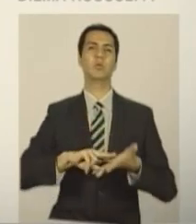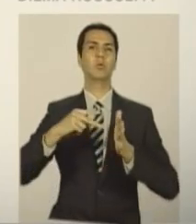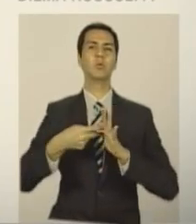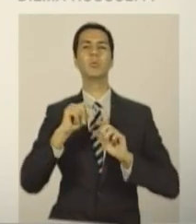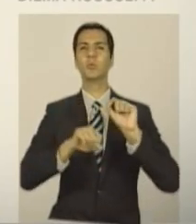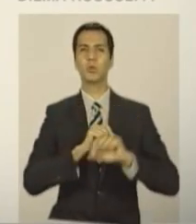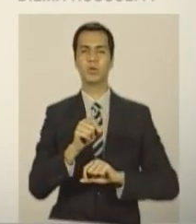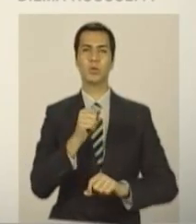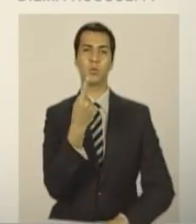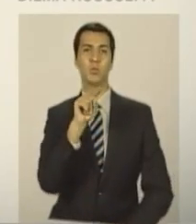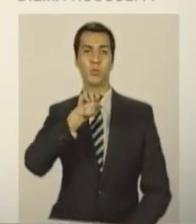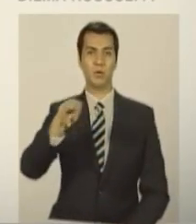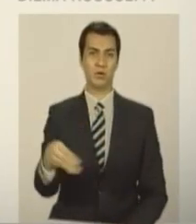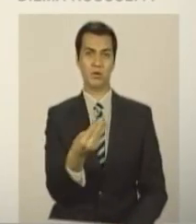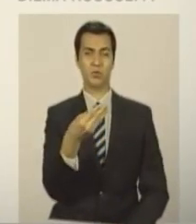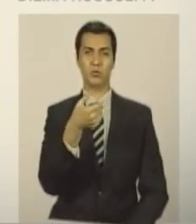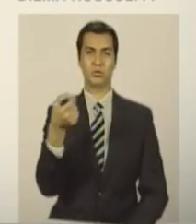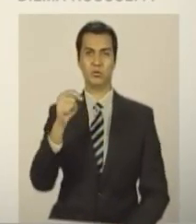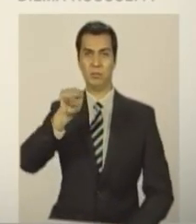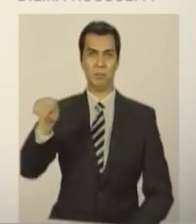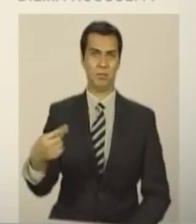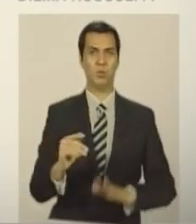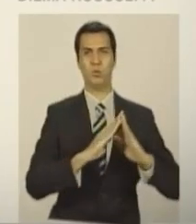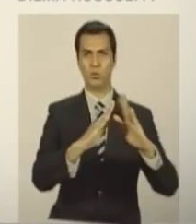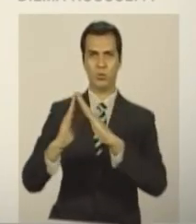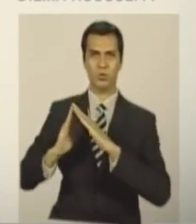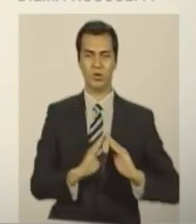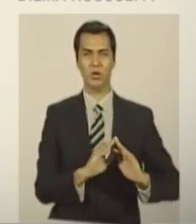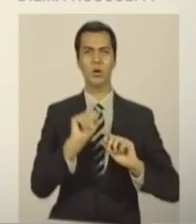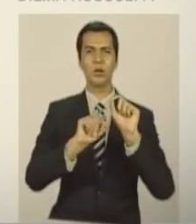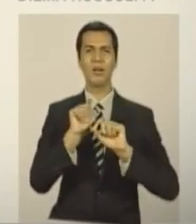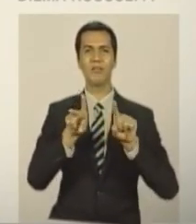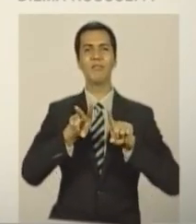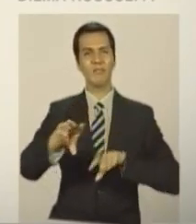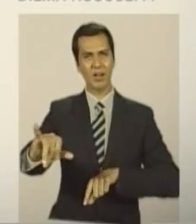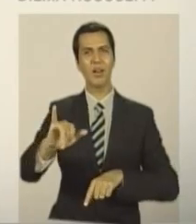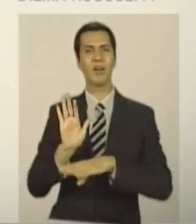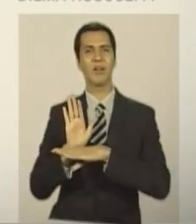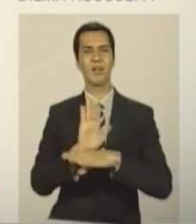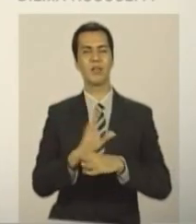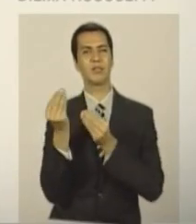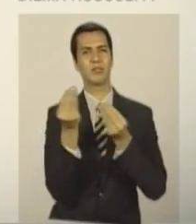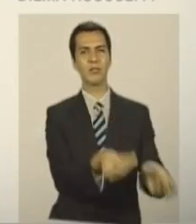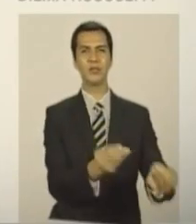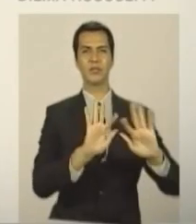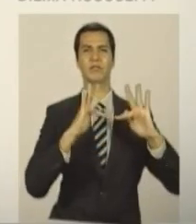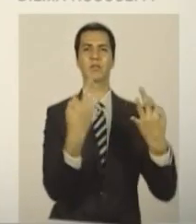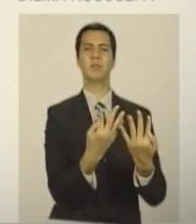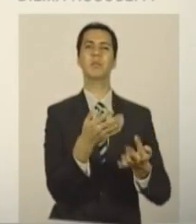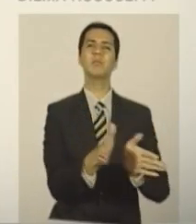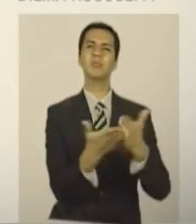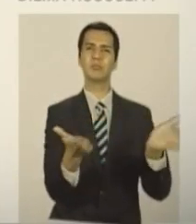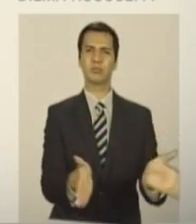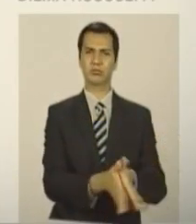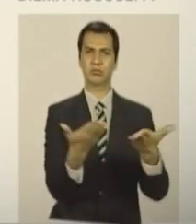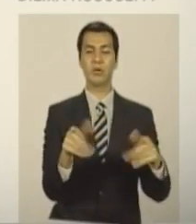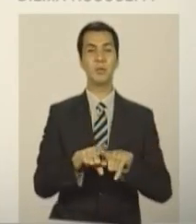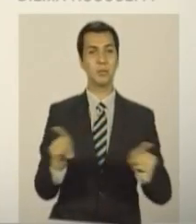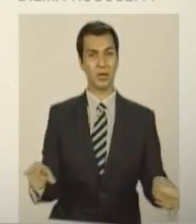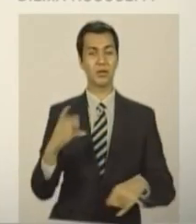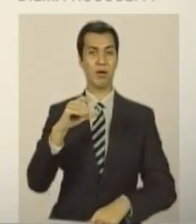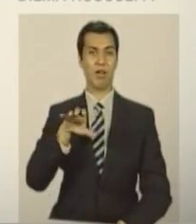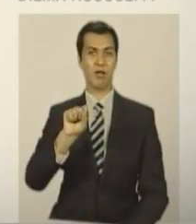1.200.000 1000 unidades irão para essas famílias de mais baixa renda. Mas a classe média, Luciano,